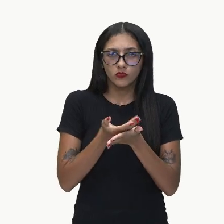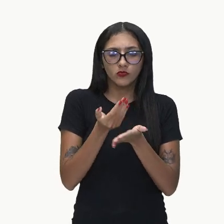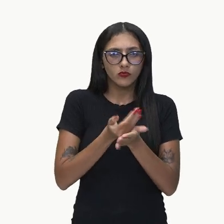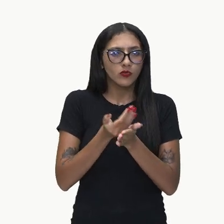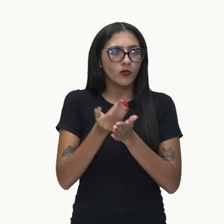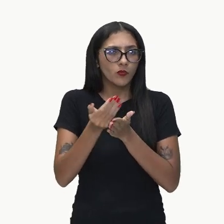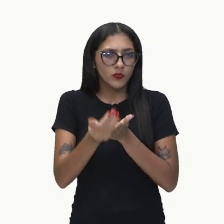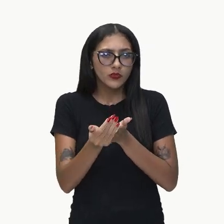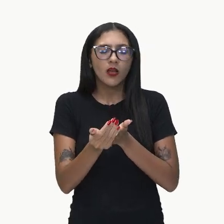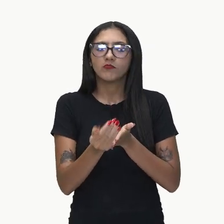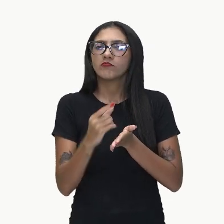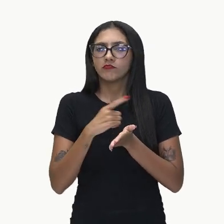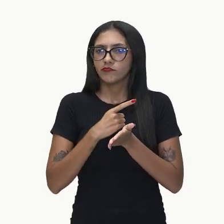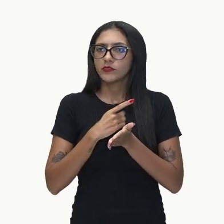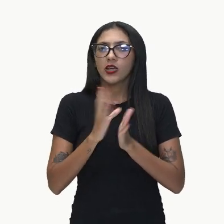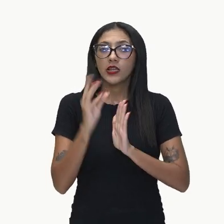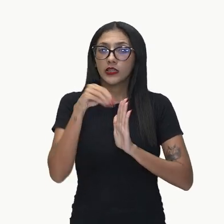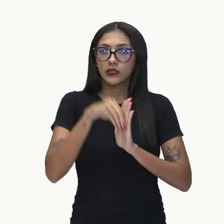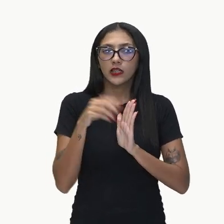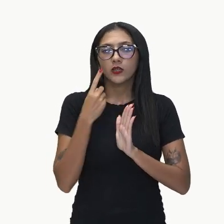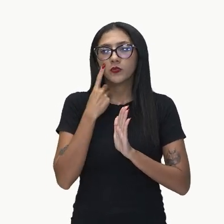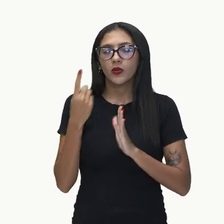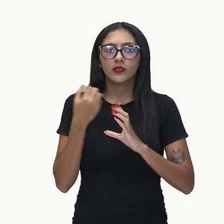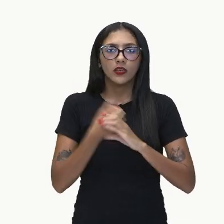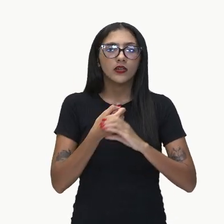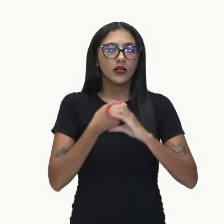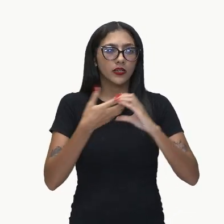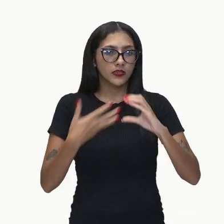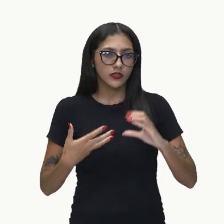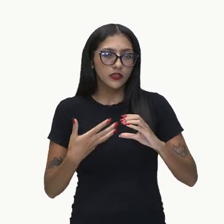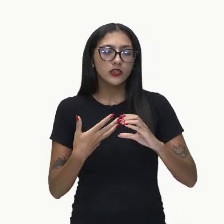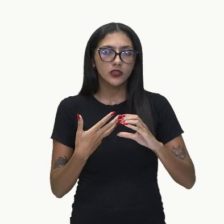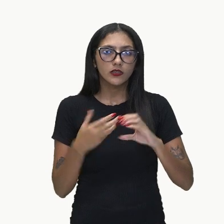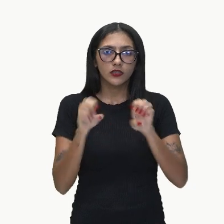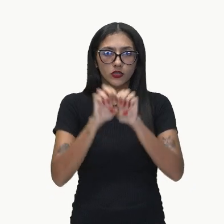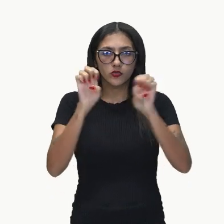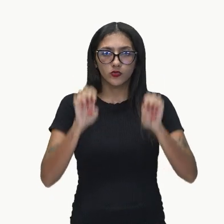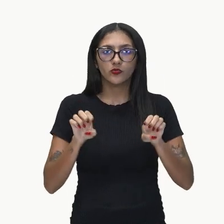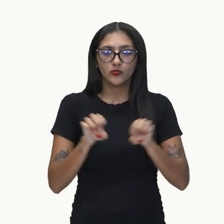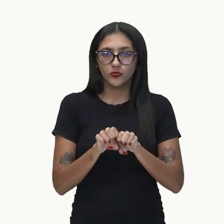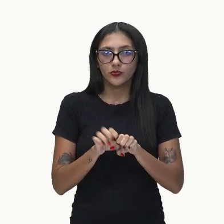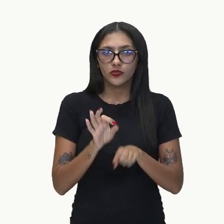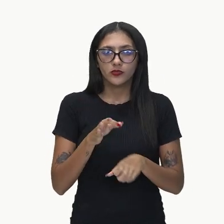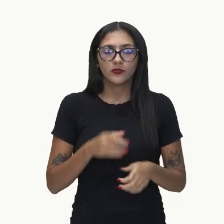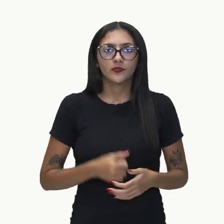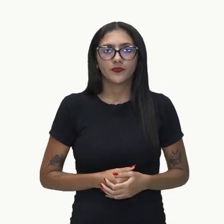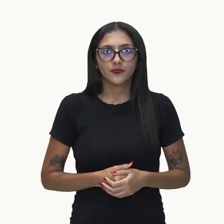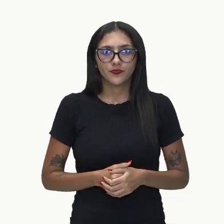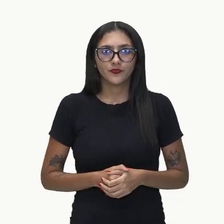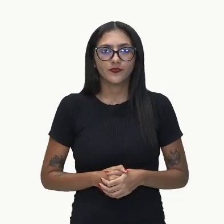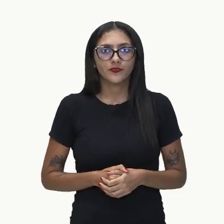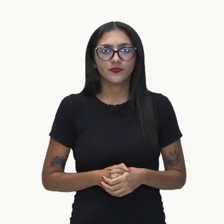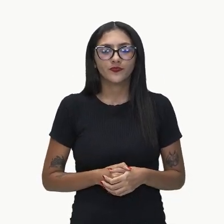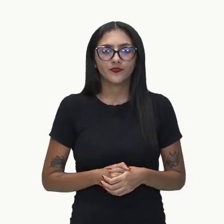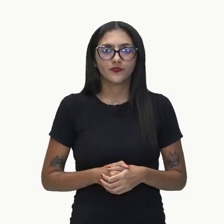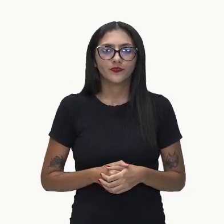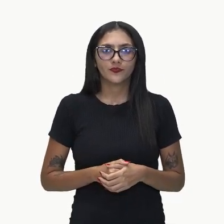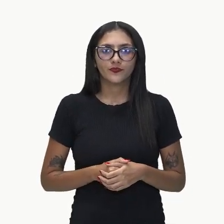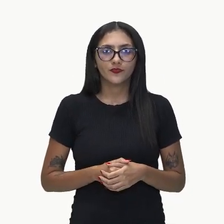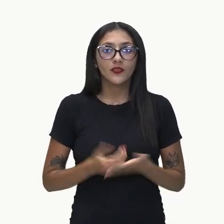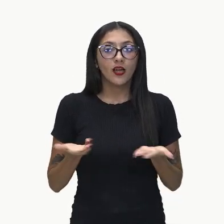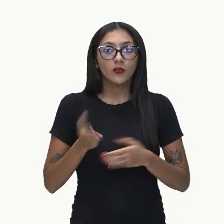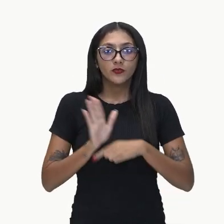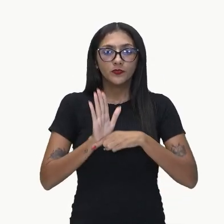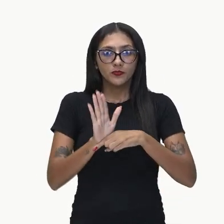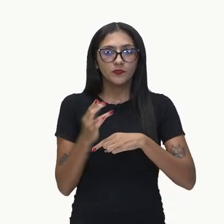aula vão apresentar essas características aqui. E aí, eu vou apresentar para vocês,